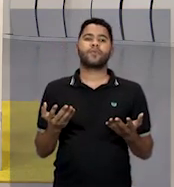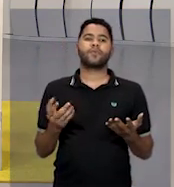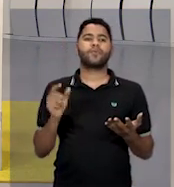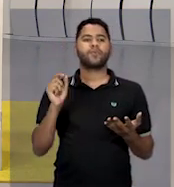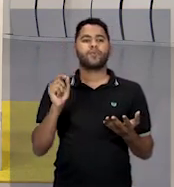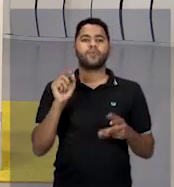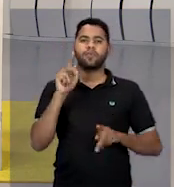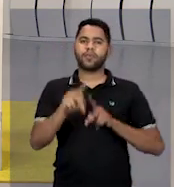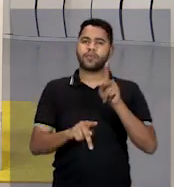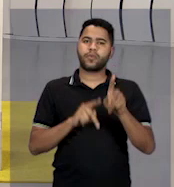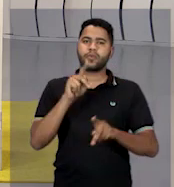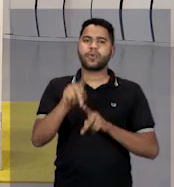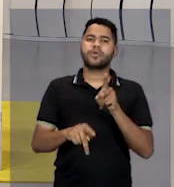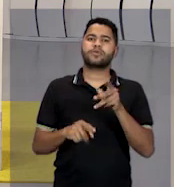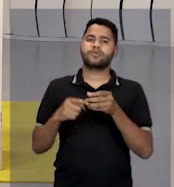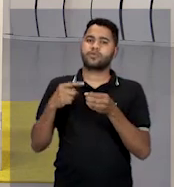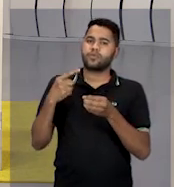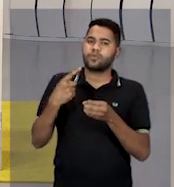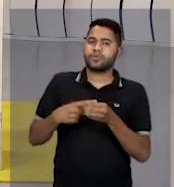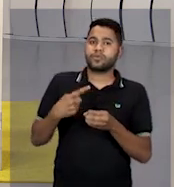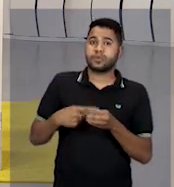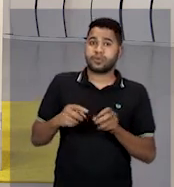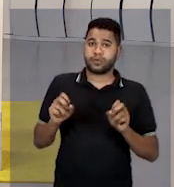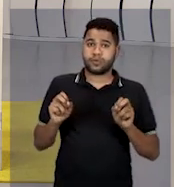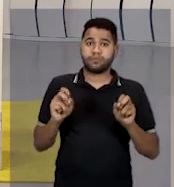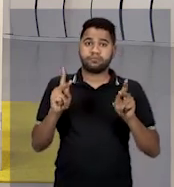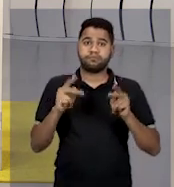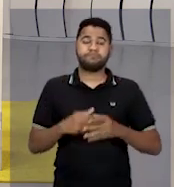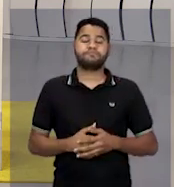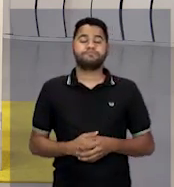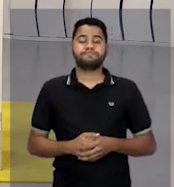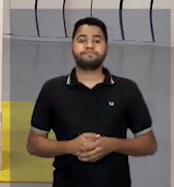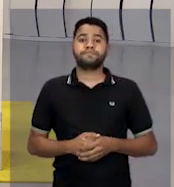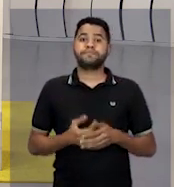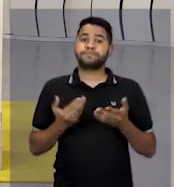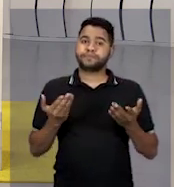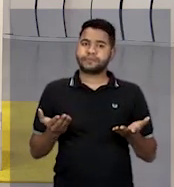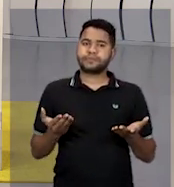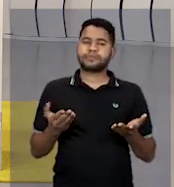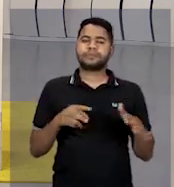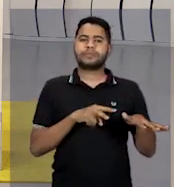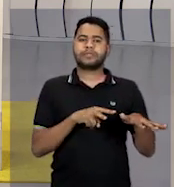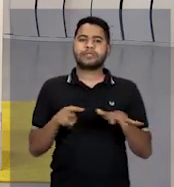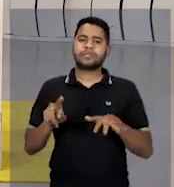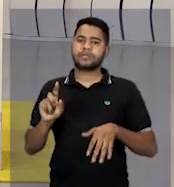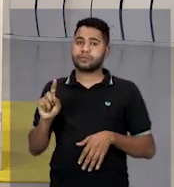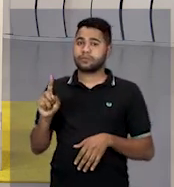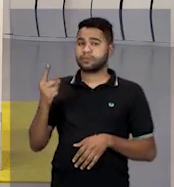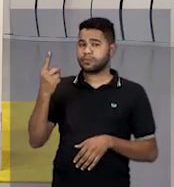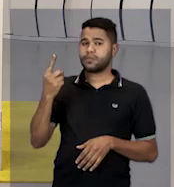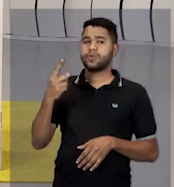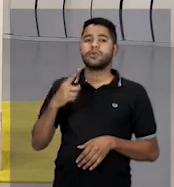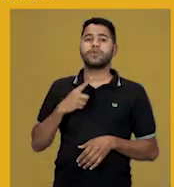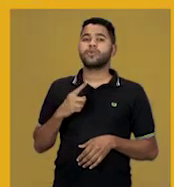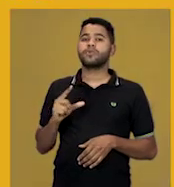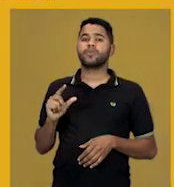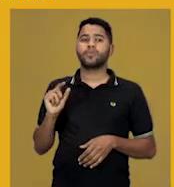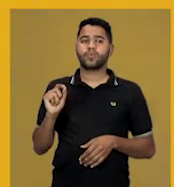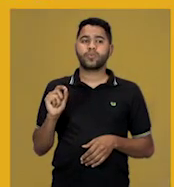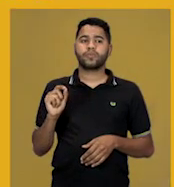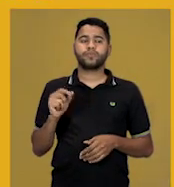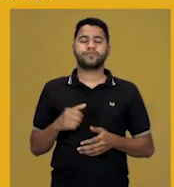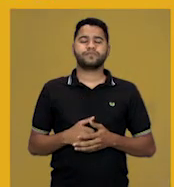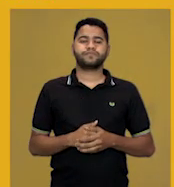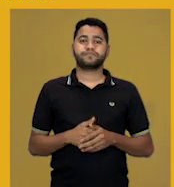uma população, para uma cidade, ok? Bem, na semana 1, nós temos